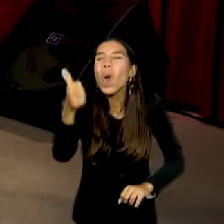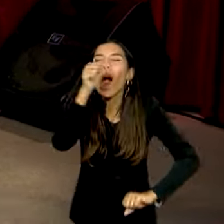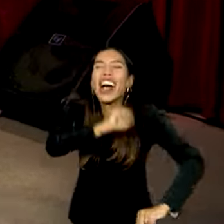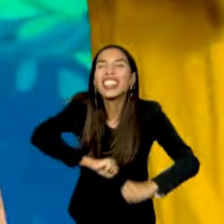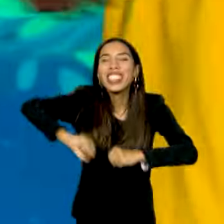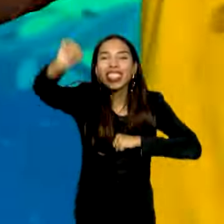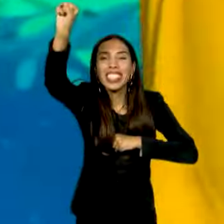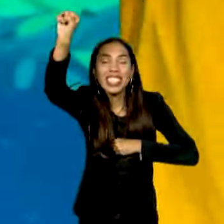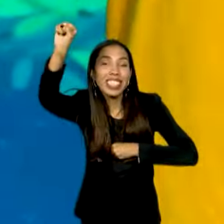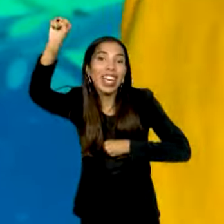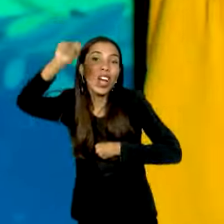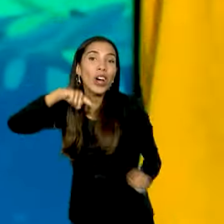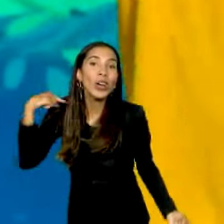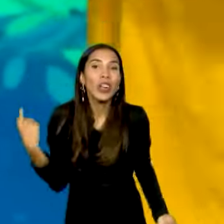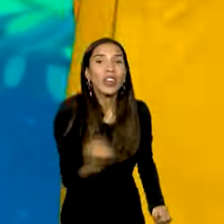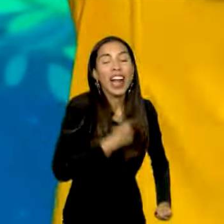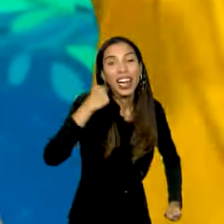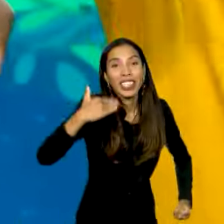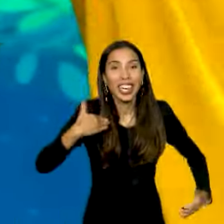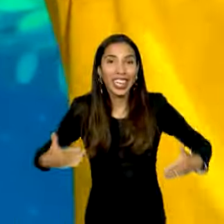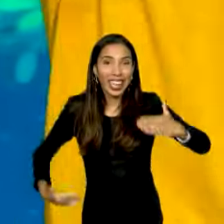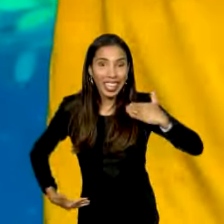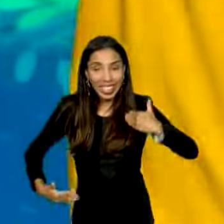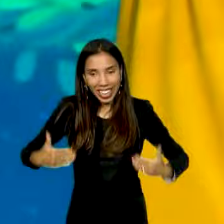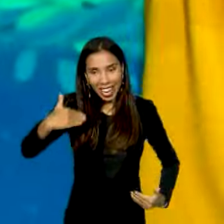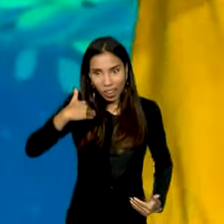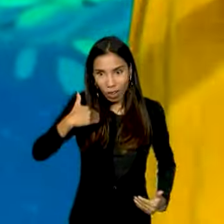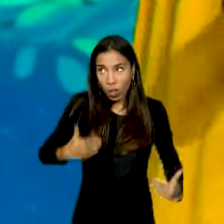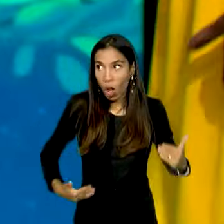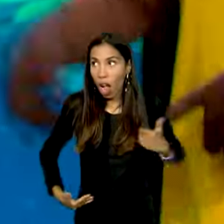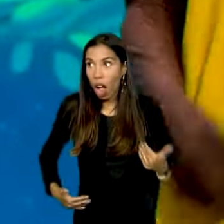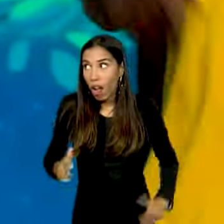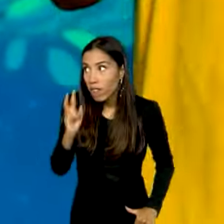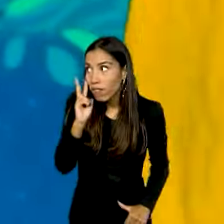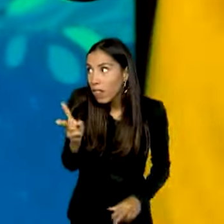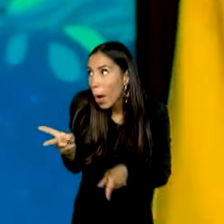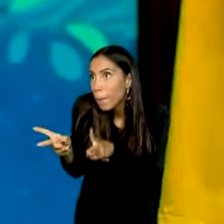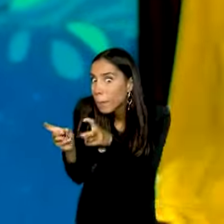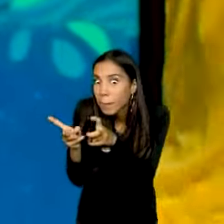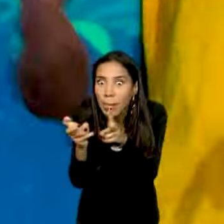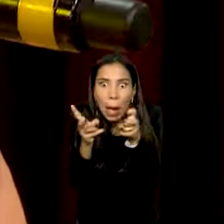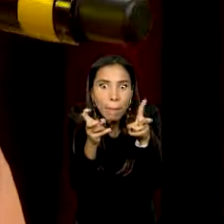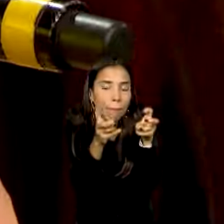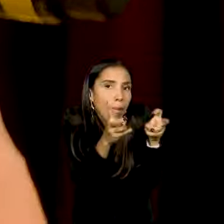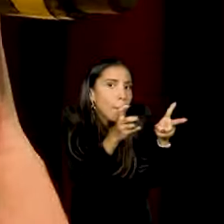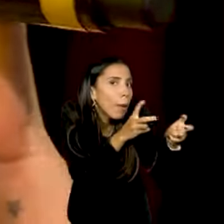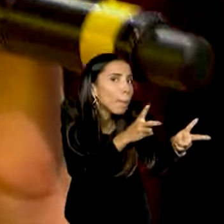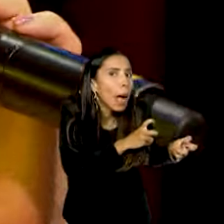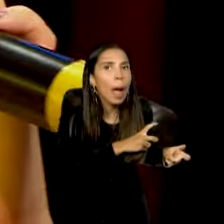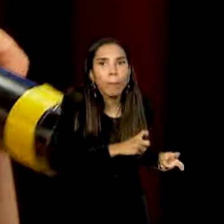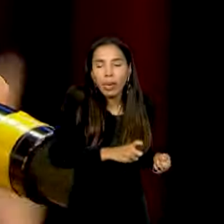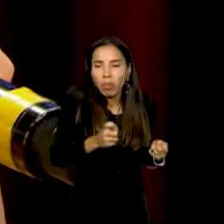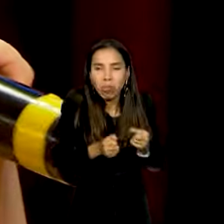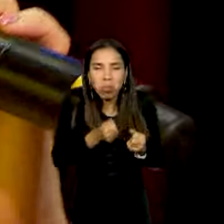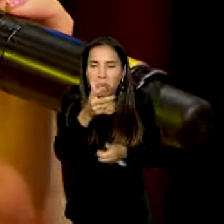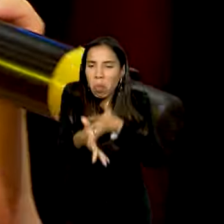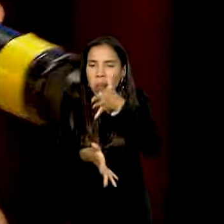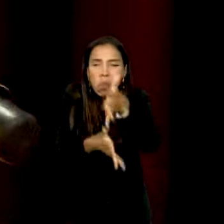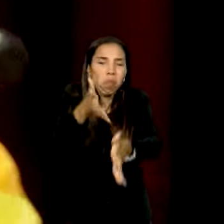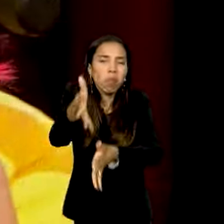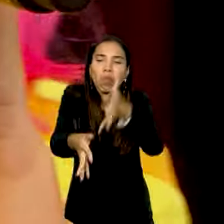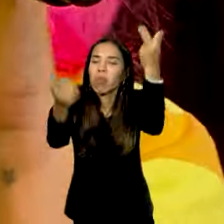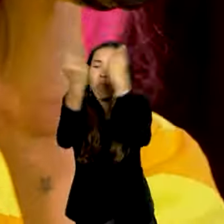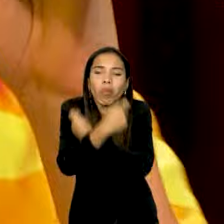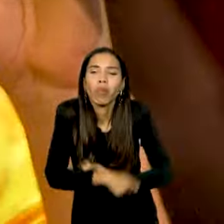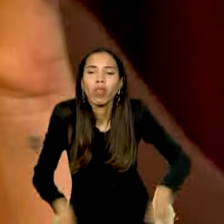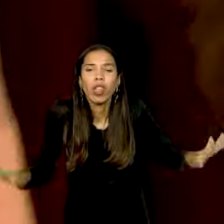super-heróis. Nosso corpo fala, preste muita atenção. Não precisa